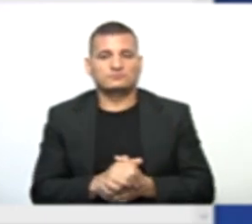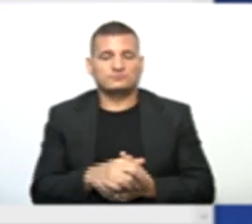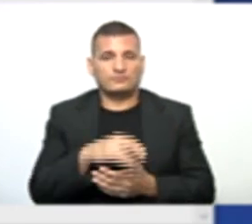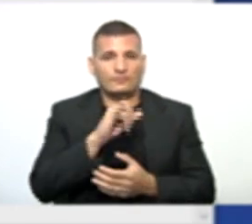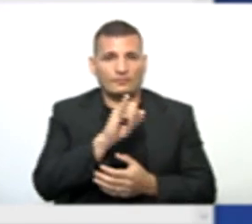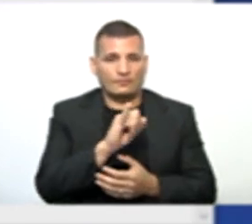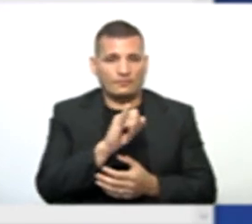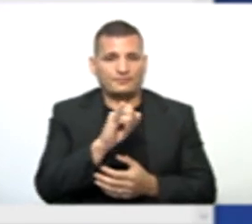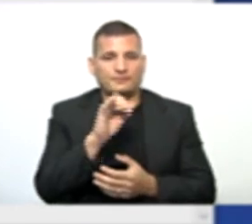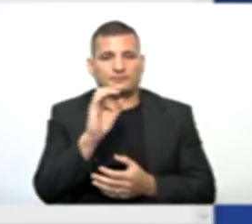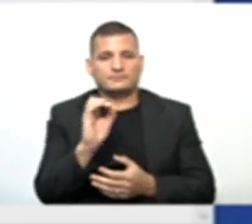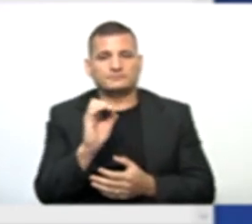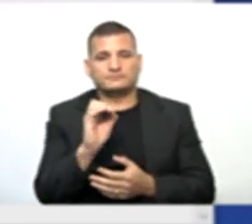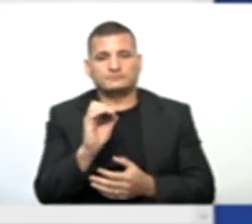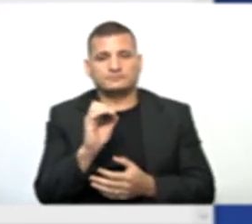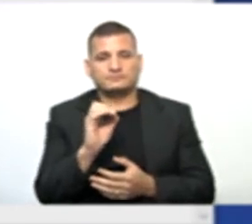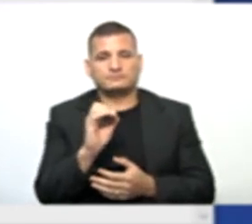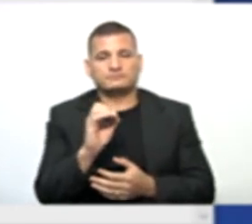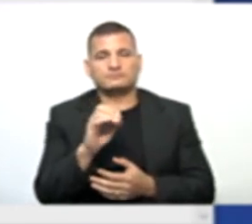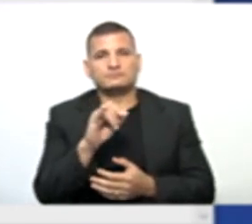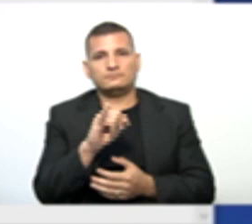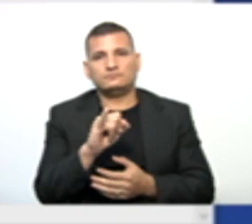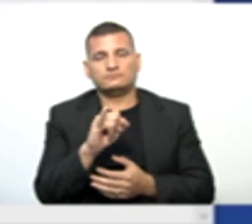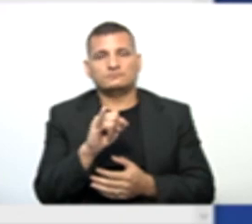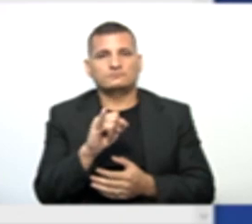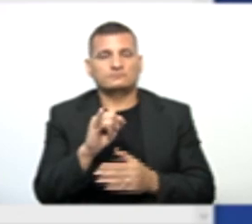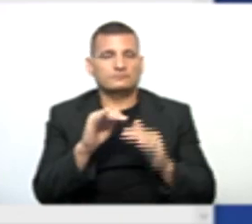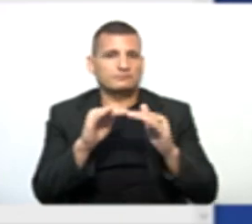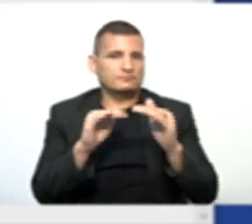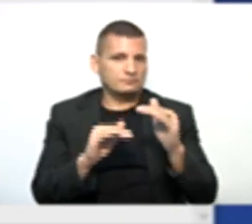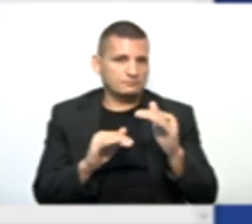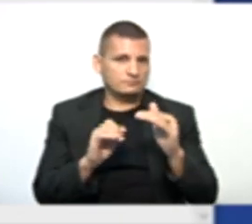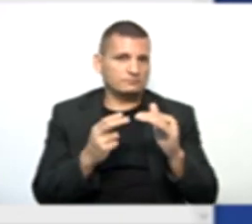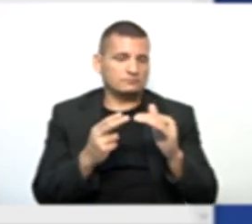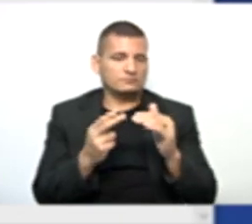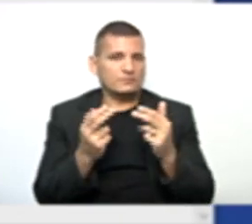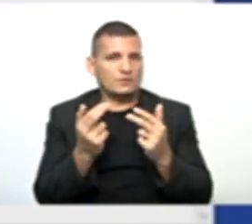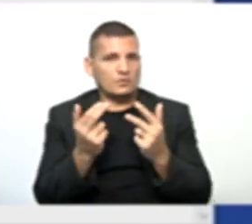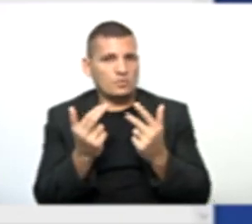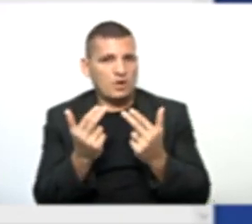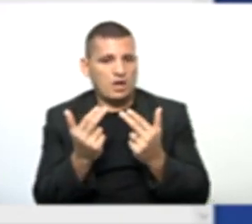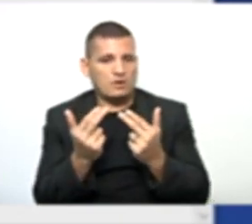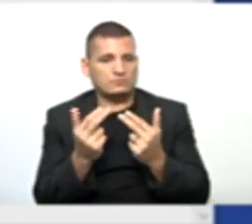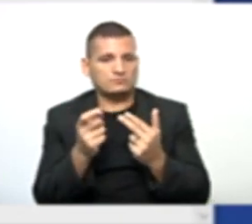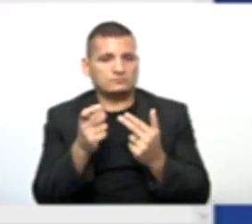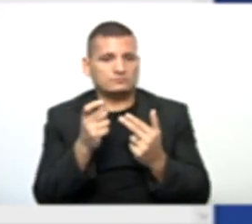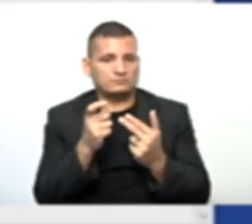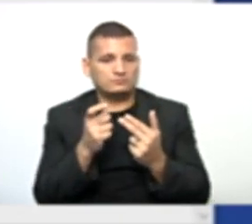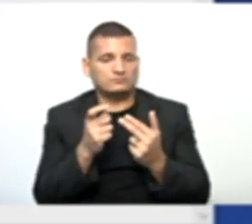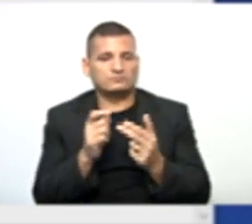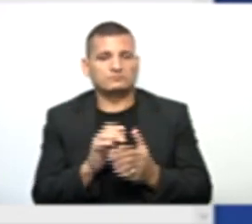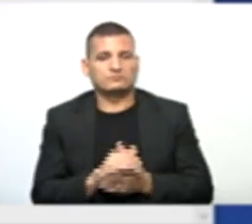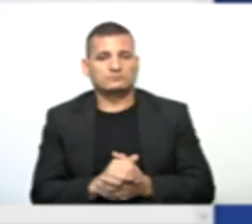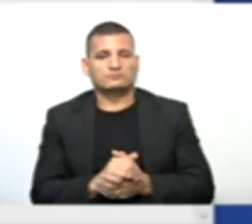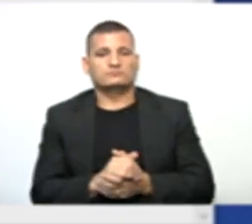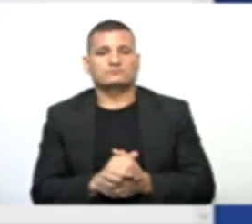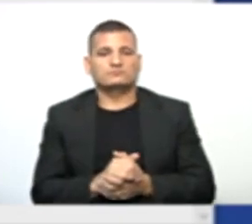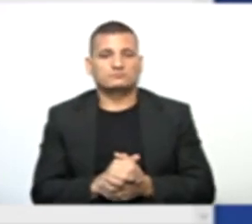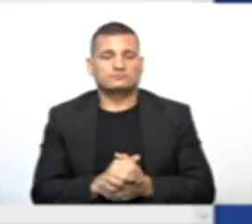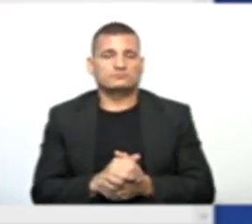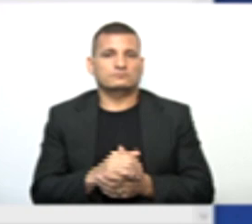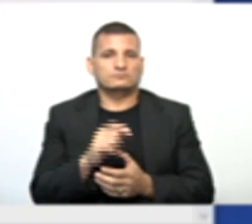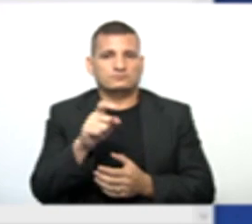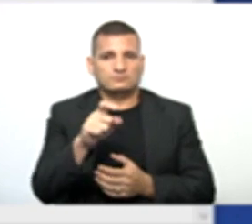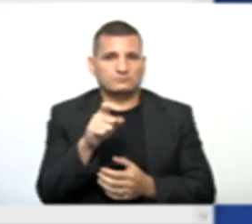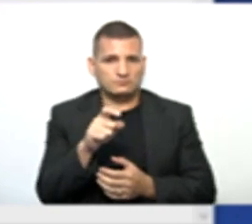igual a 0. Ele pergunta, i é menor ou igual que x? O i é 0, e lembrando que o x é igual a